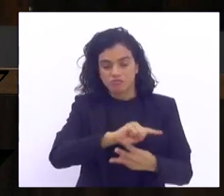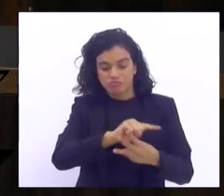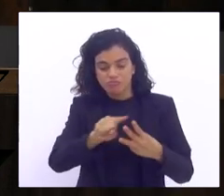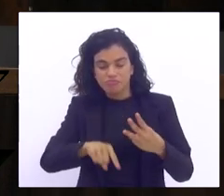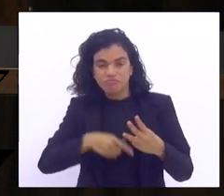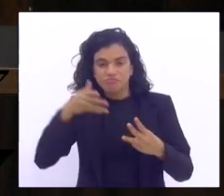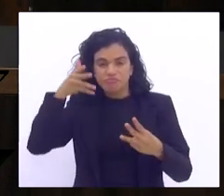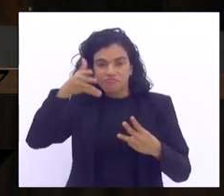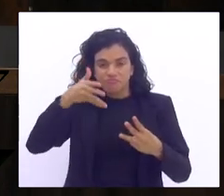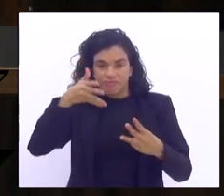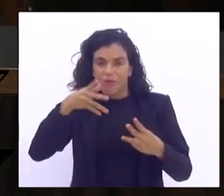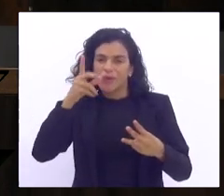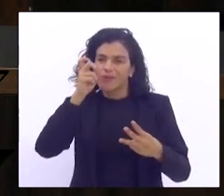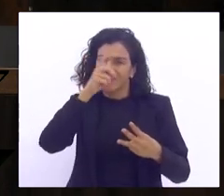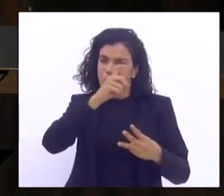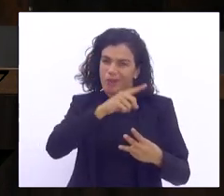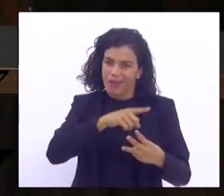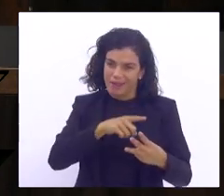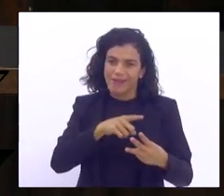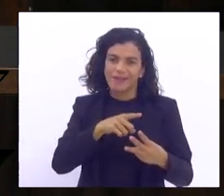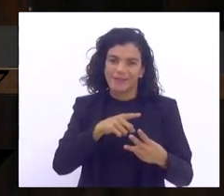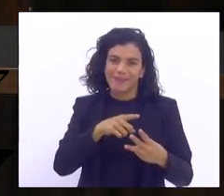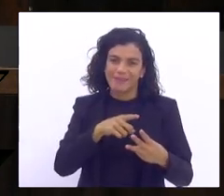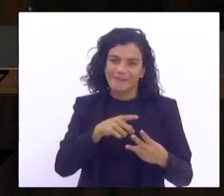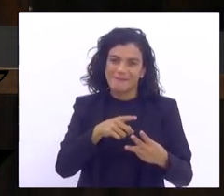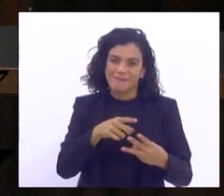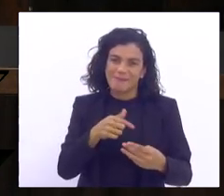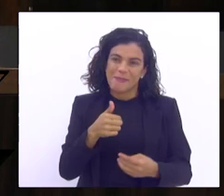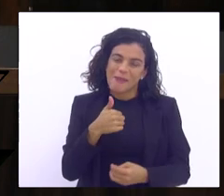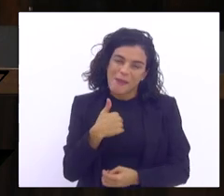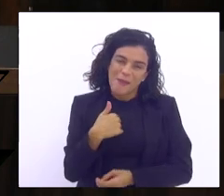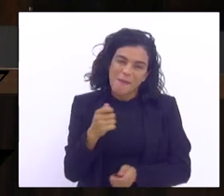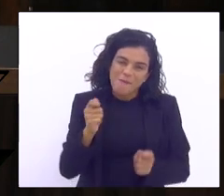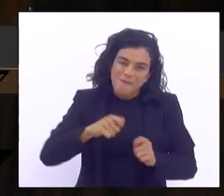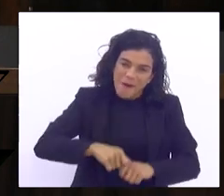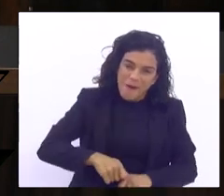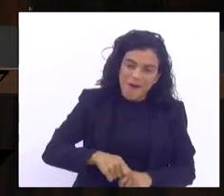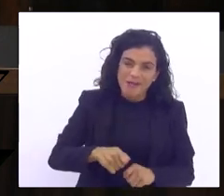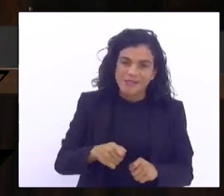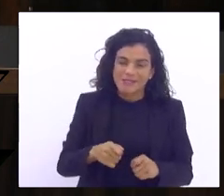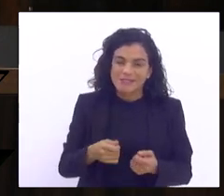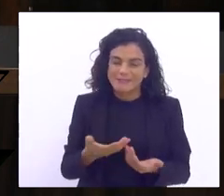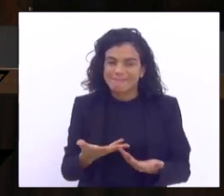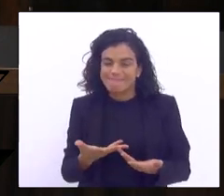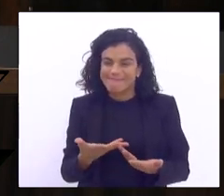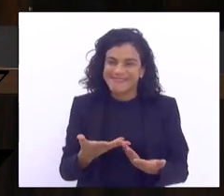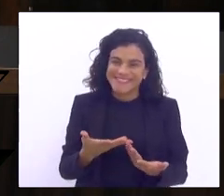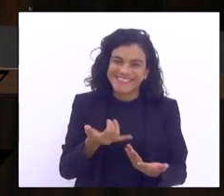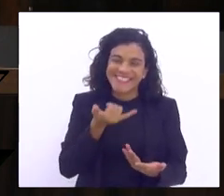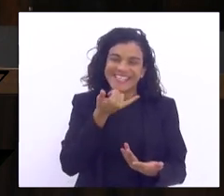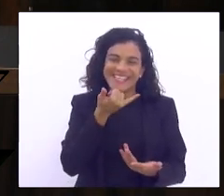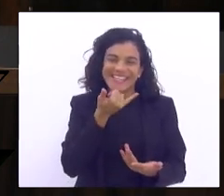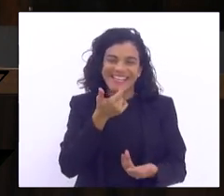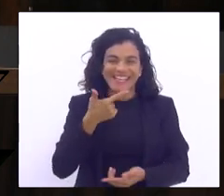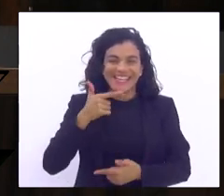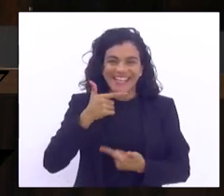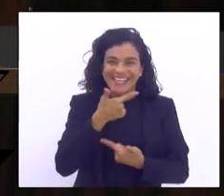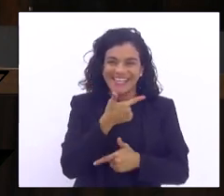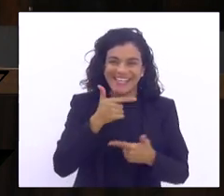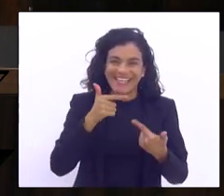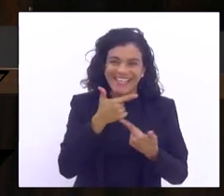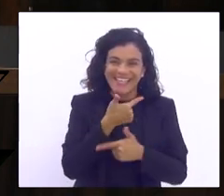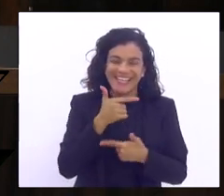grande dificuldade para que eu não faça também algum tipo de... palestra. Cris